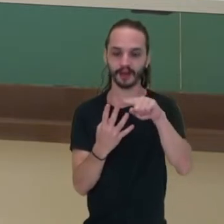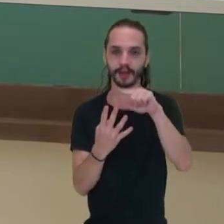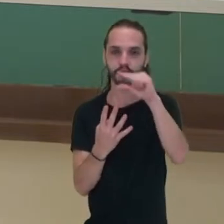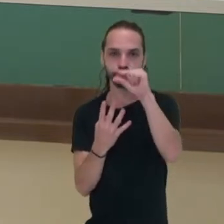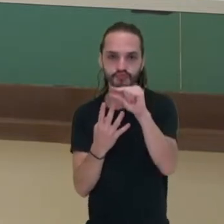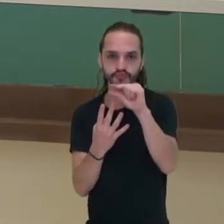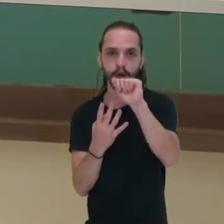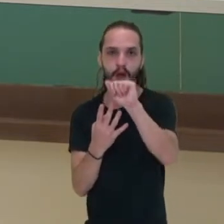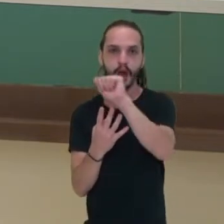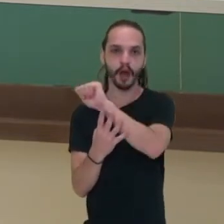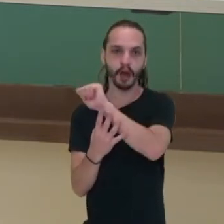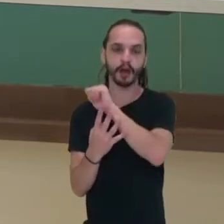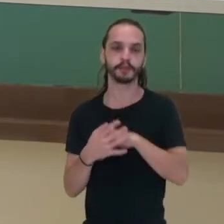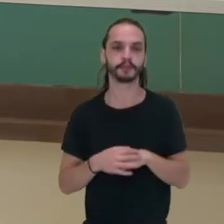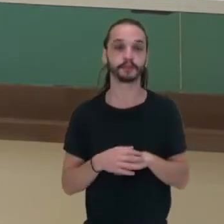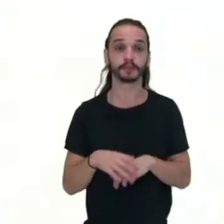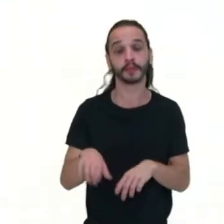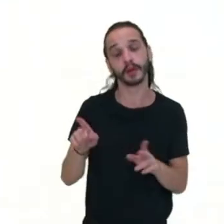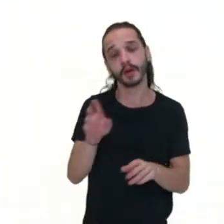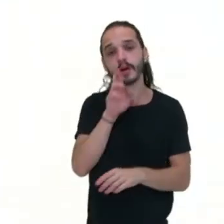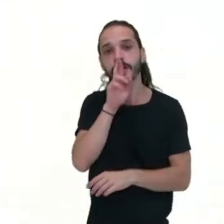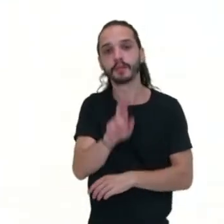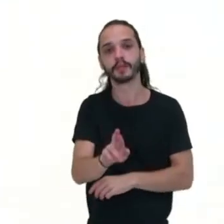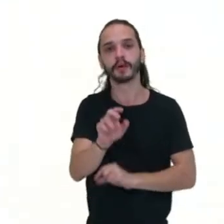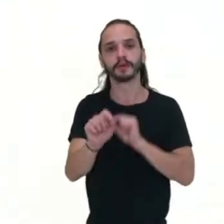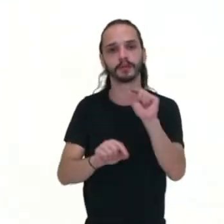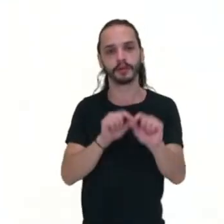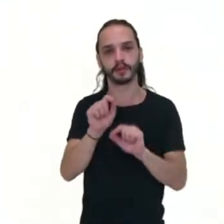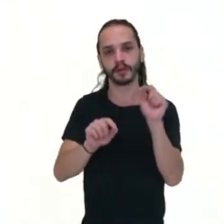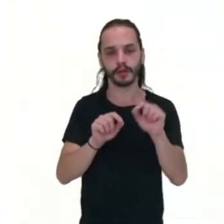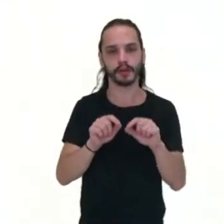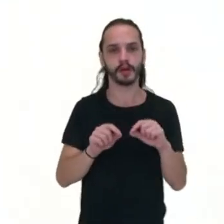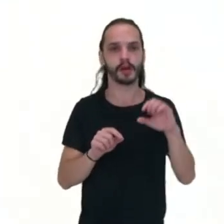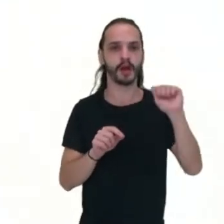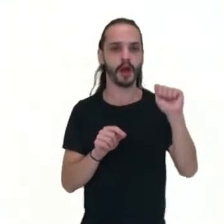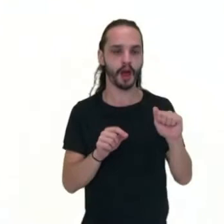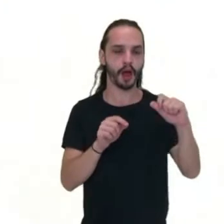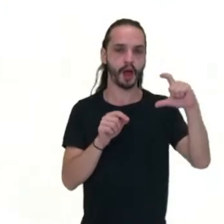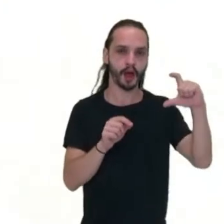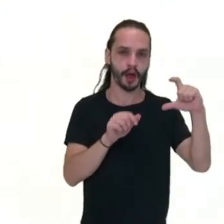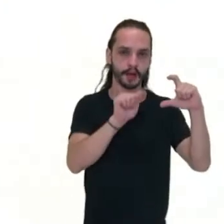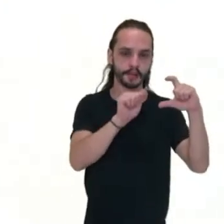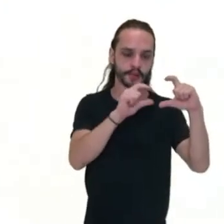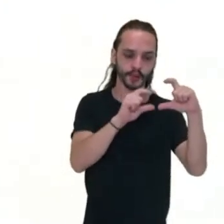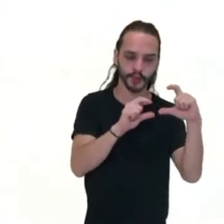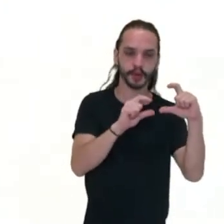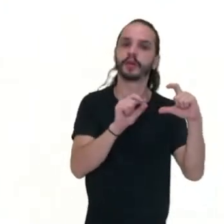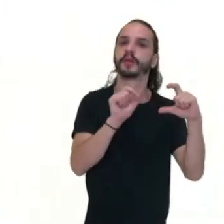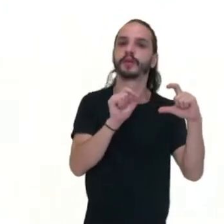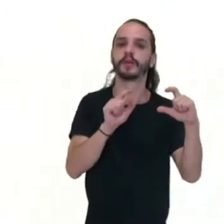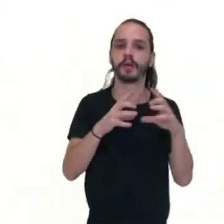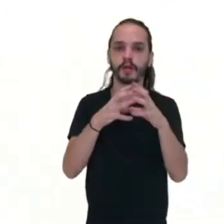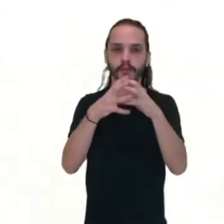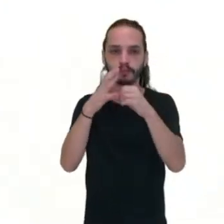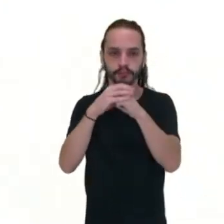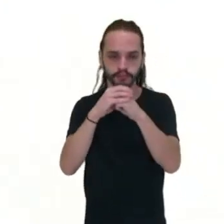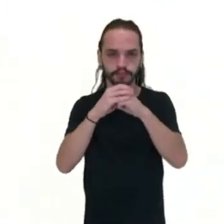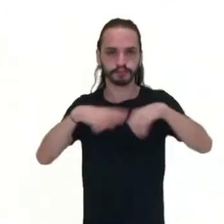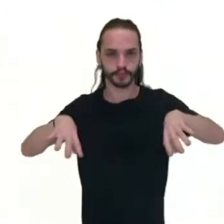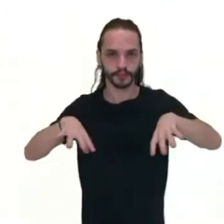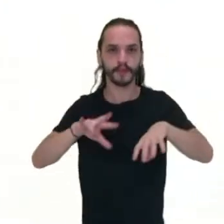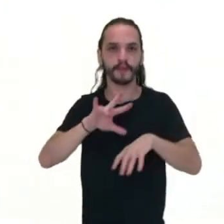espera-se, né, aí como resposta, né, que o indivíduo, sendo azão-azinho, que com a meiose ele vai formar quatro gametas,